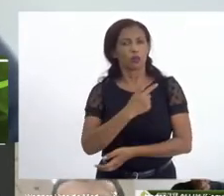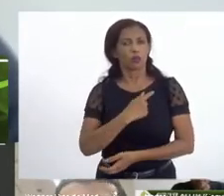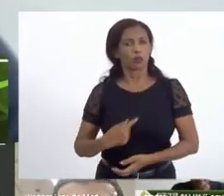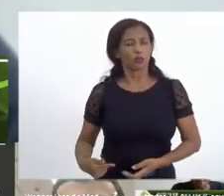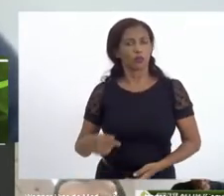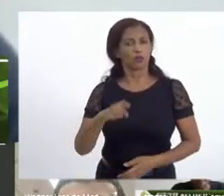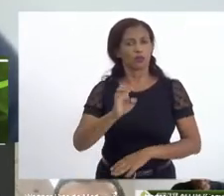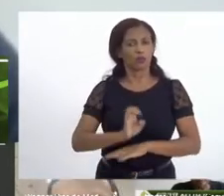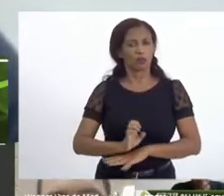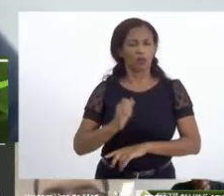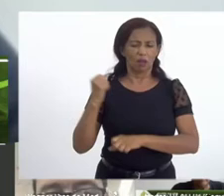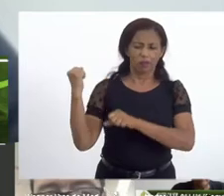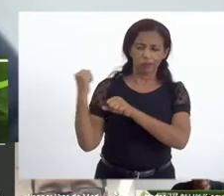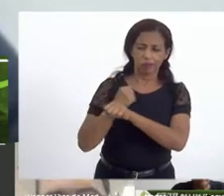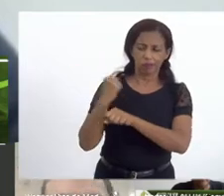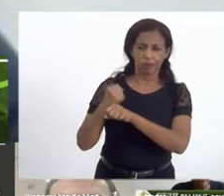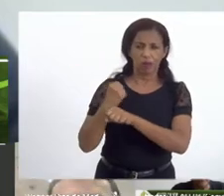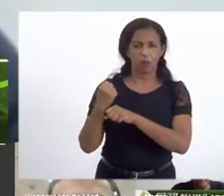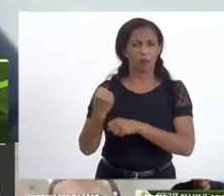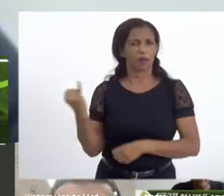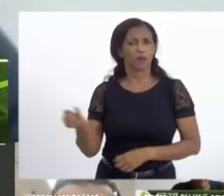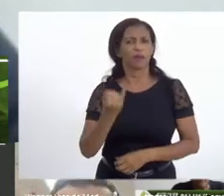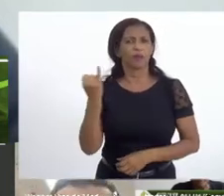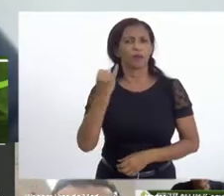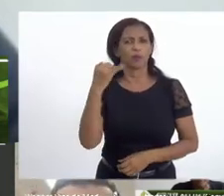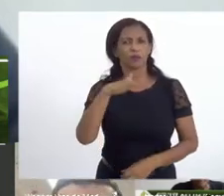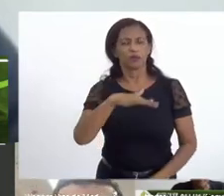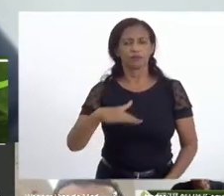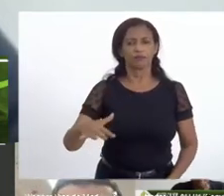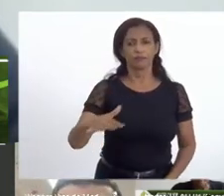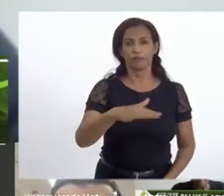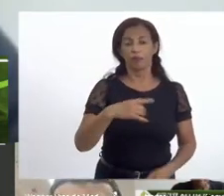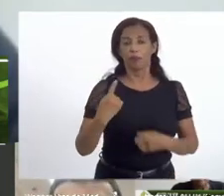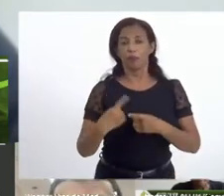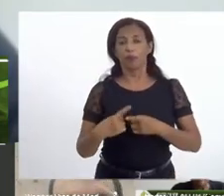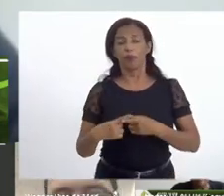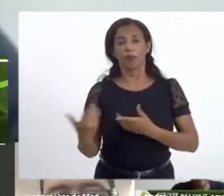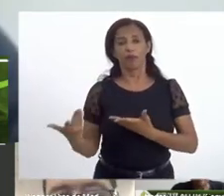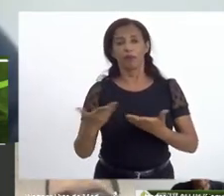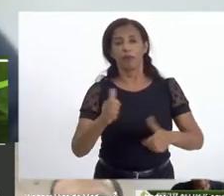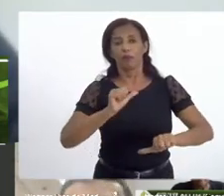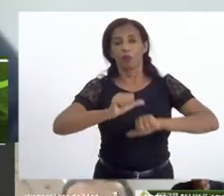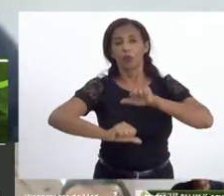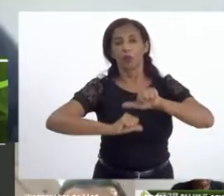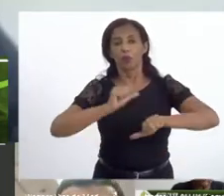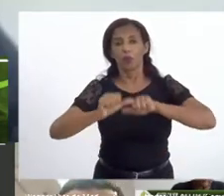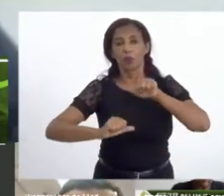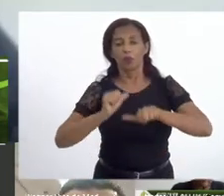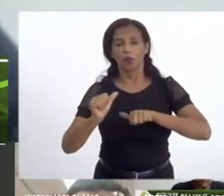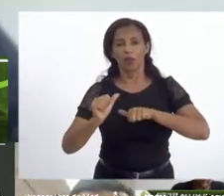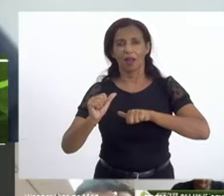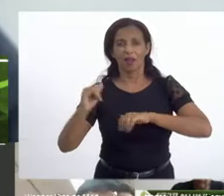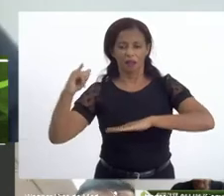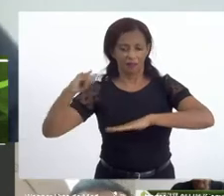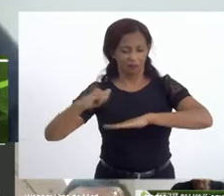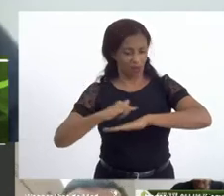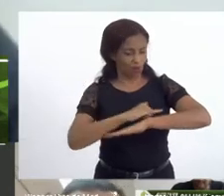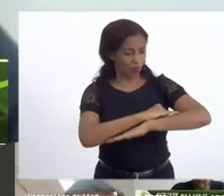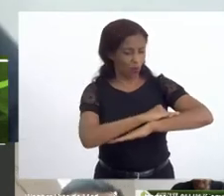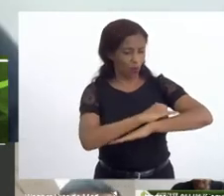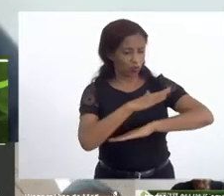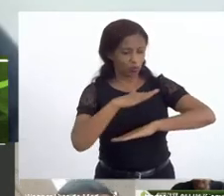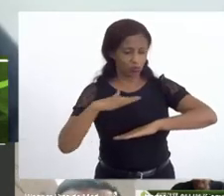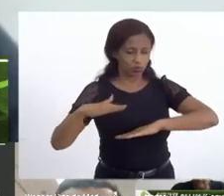obra de muita importância para a região, porque vai mudar a categoria do nosso aeroporto. que hoje